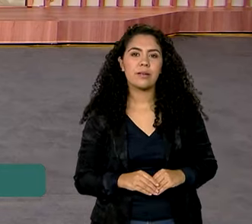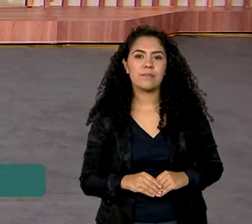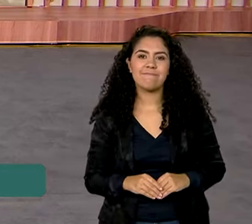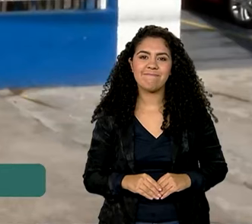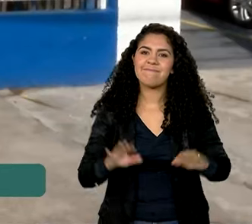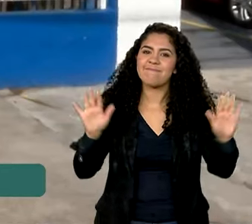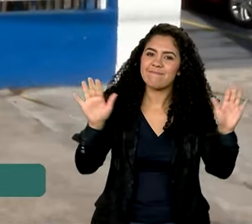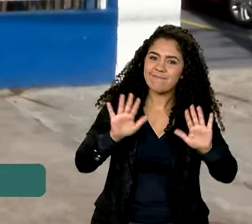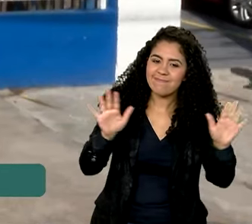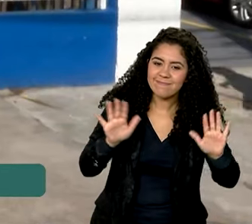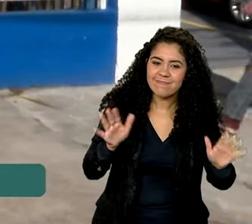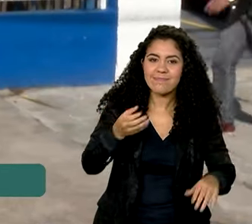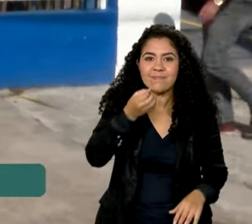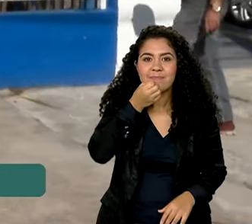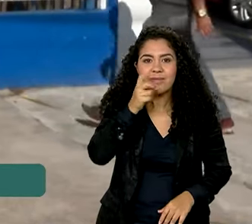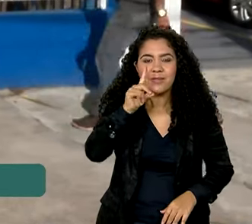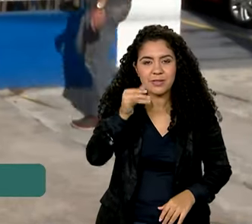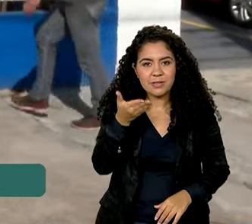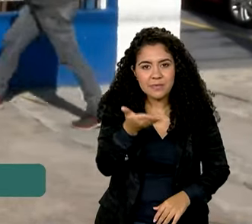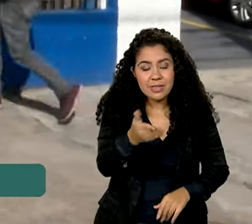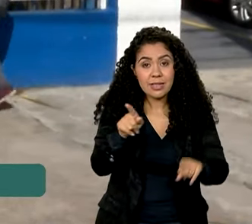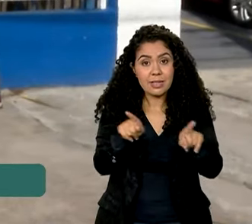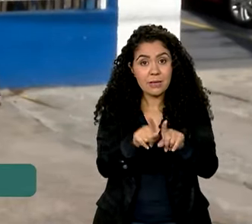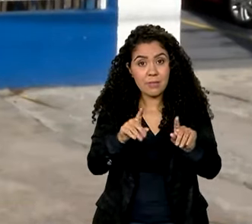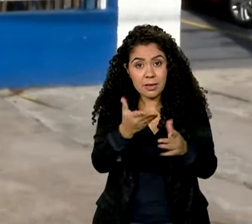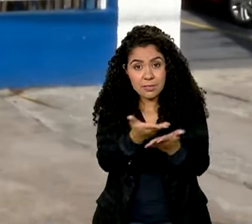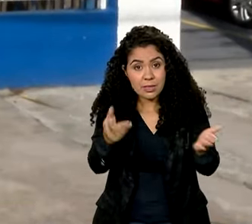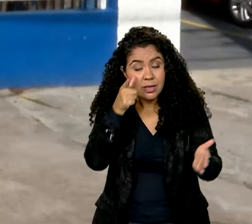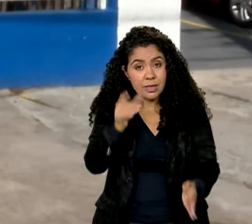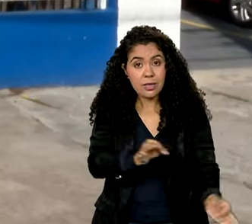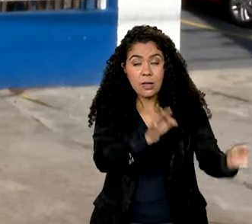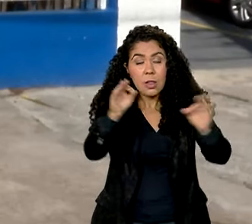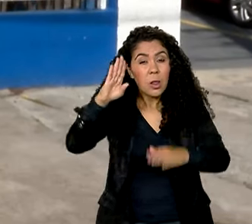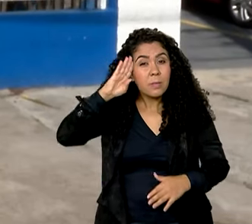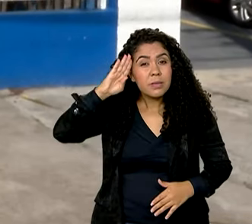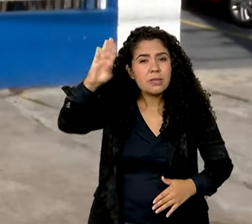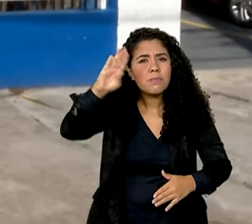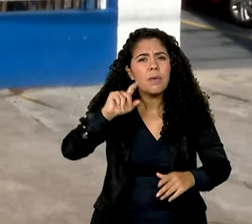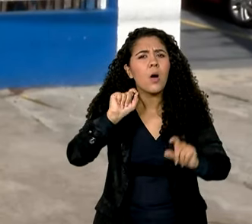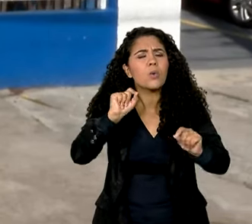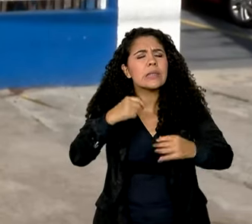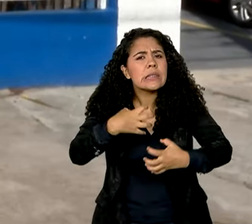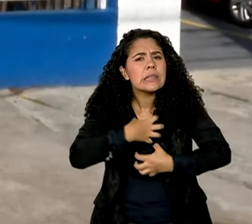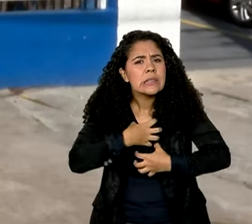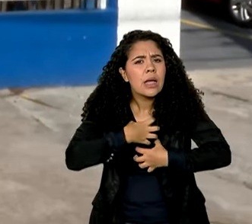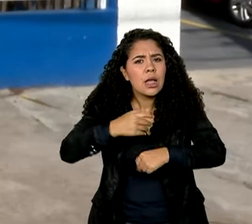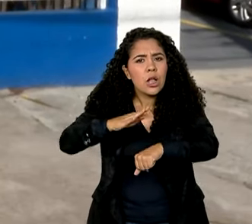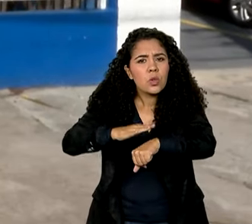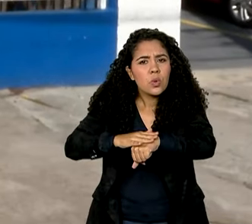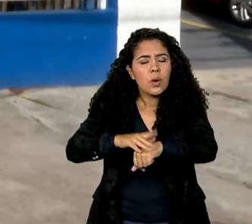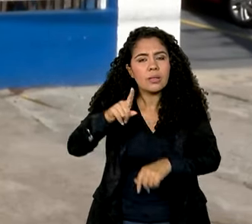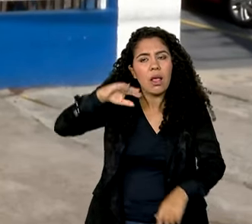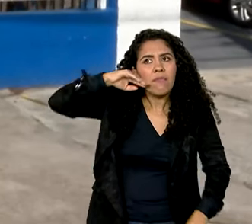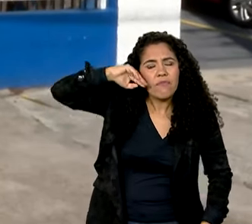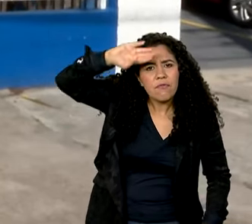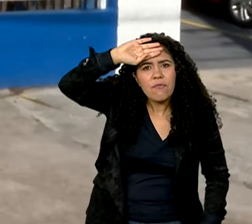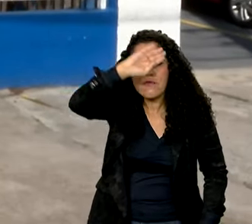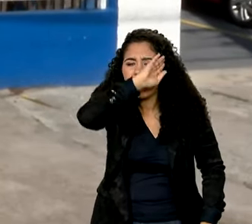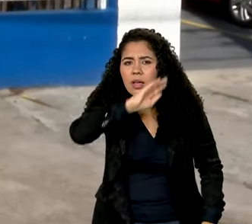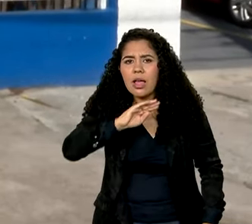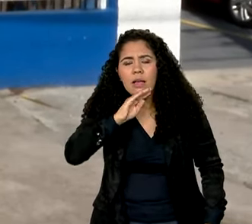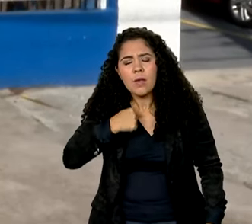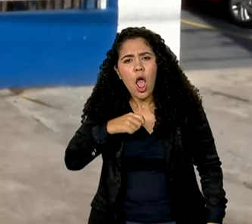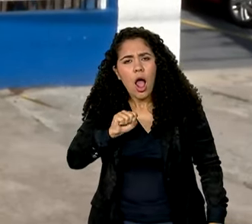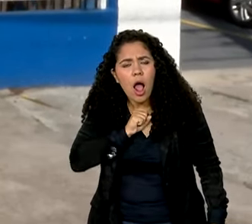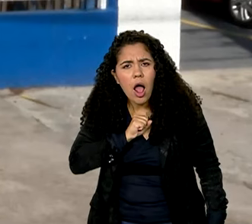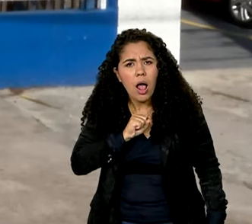Oi, Vanessa, bom dia a você, bom dia a todos. Olha, os principais sintomas da coqueluche são febre, tosse seca